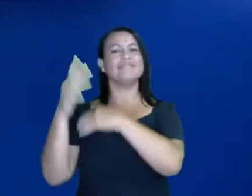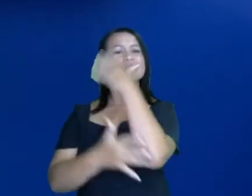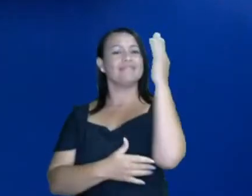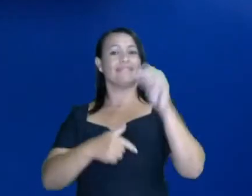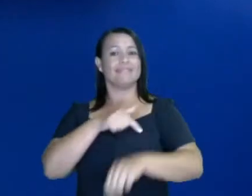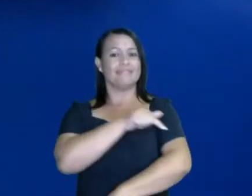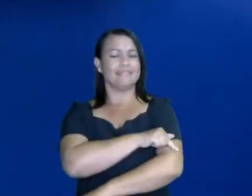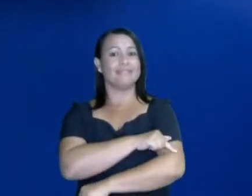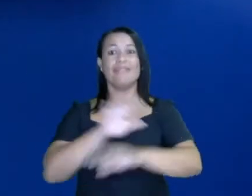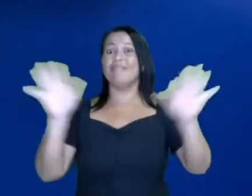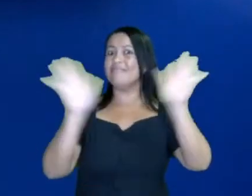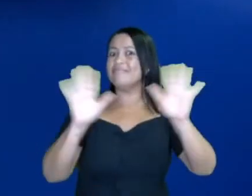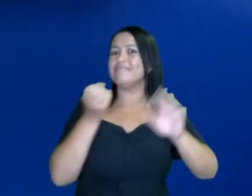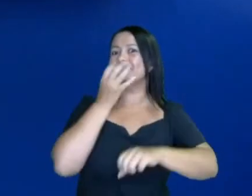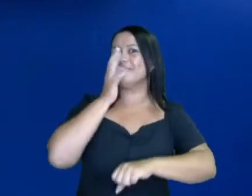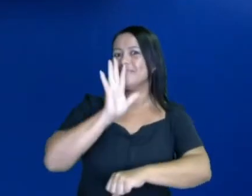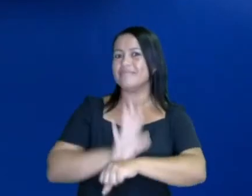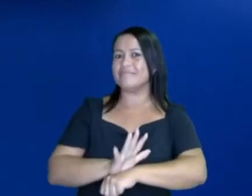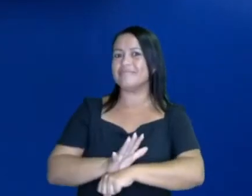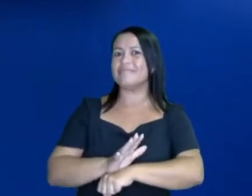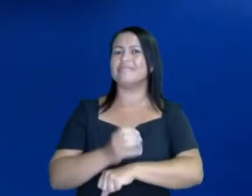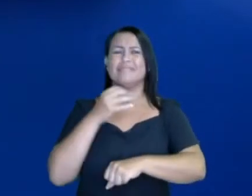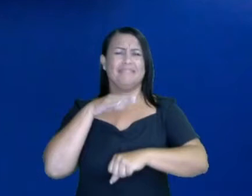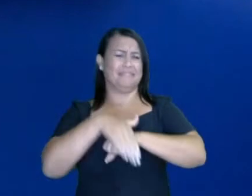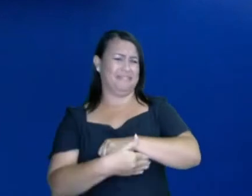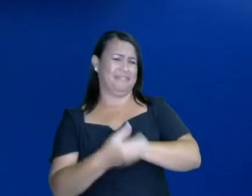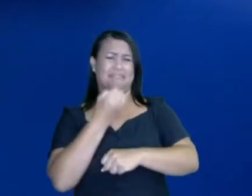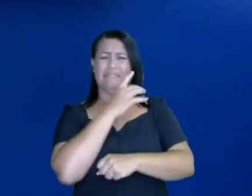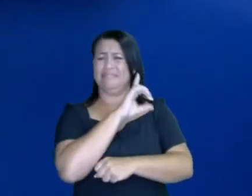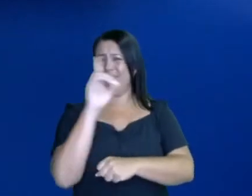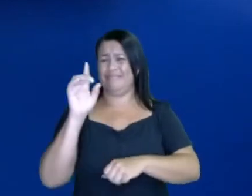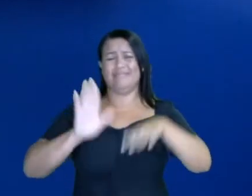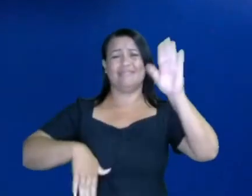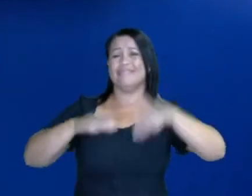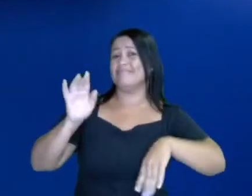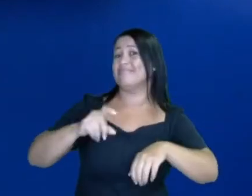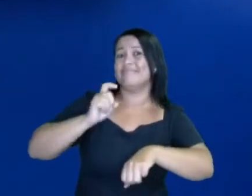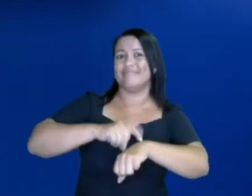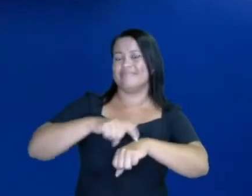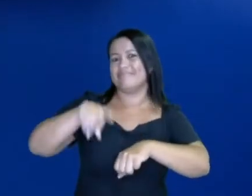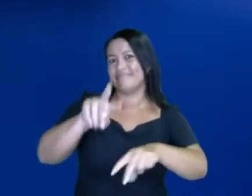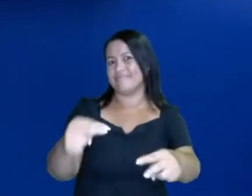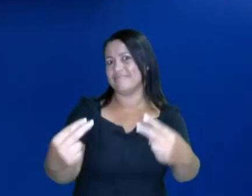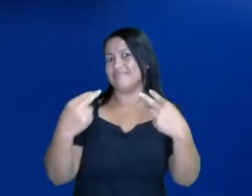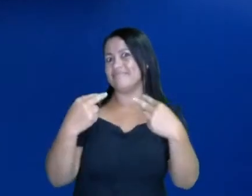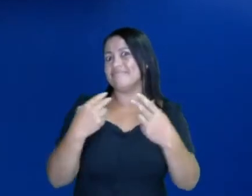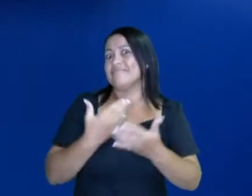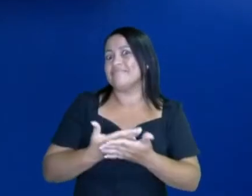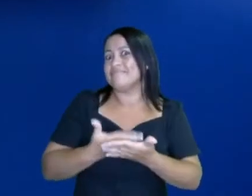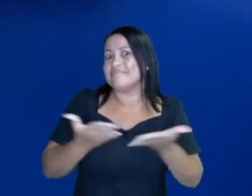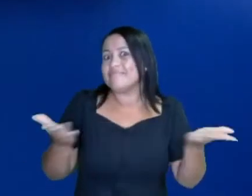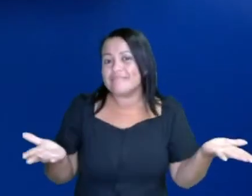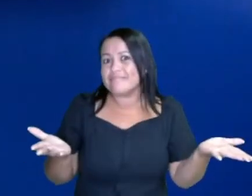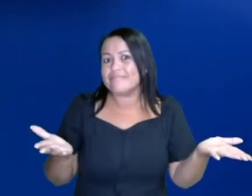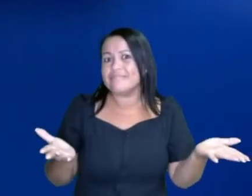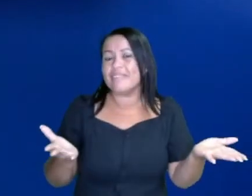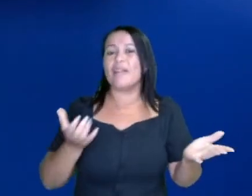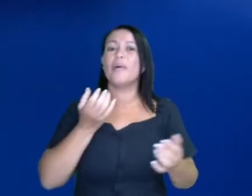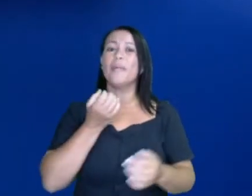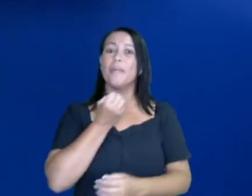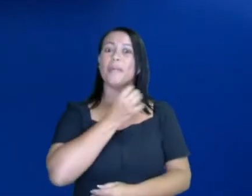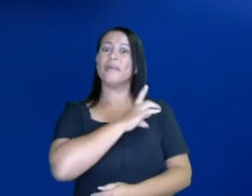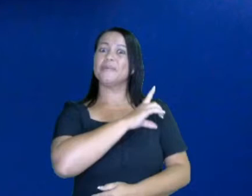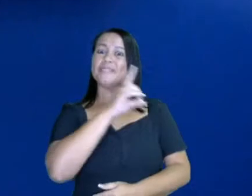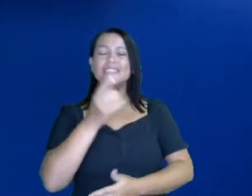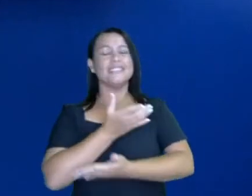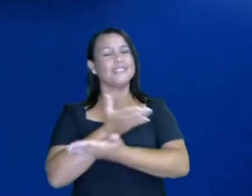Olá pessoal, boa tarde, boa noite ou bom dia, depende da hora que você estiver vendo essa aula. No entanto, bom dia de